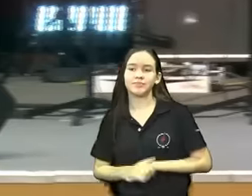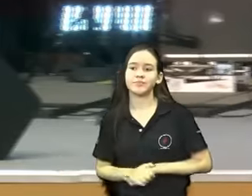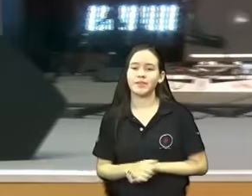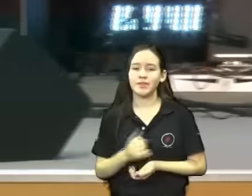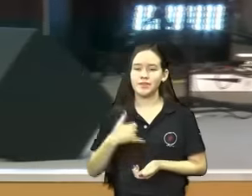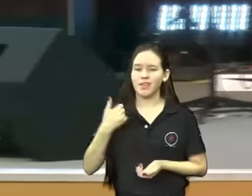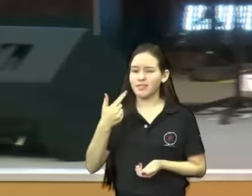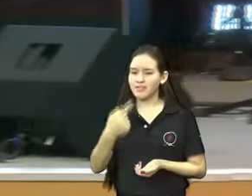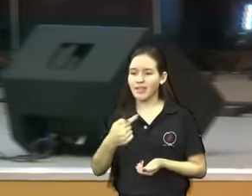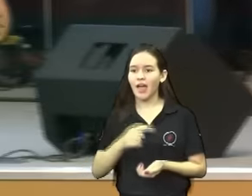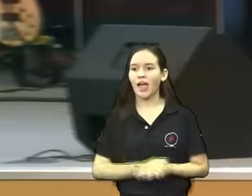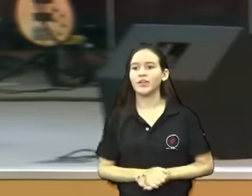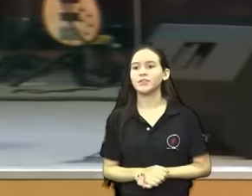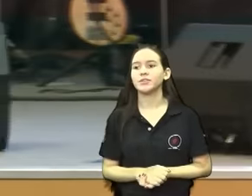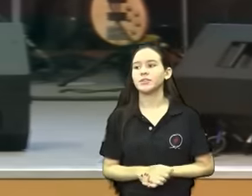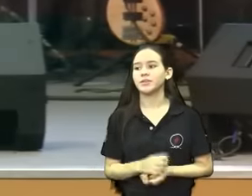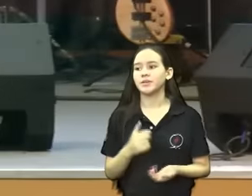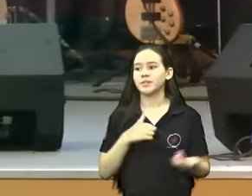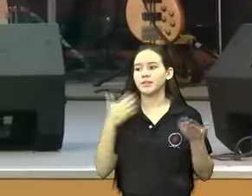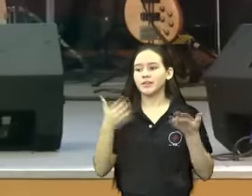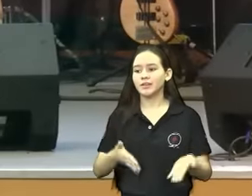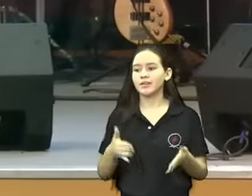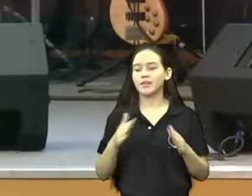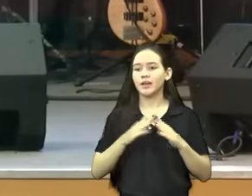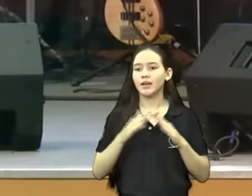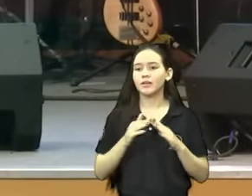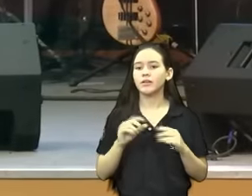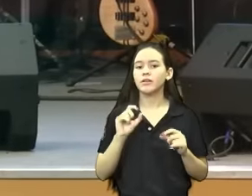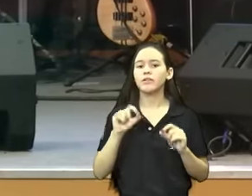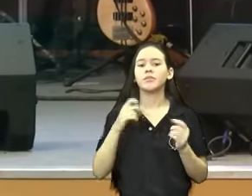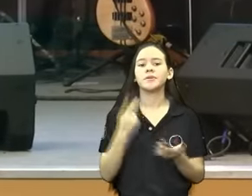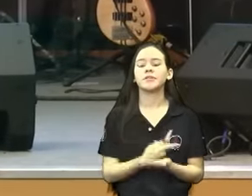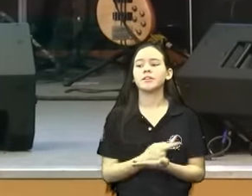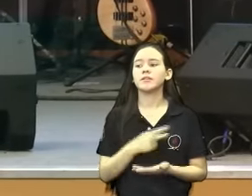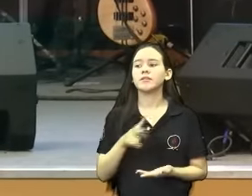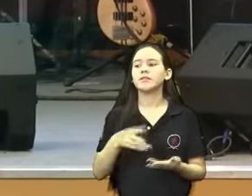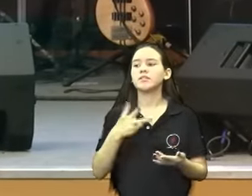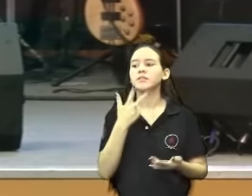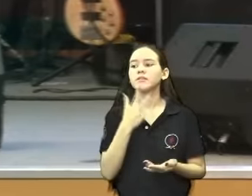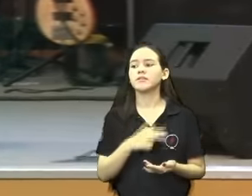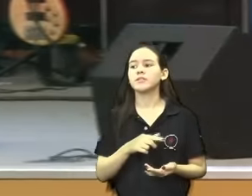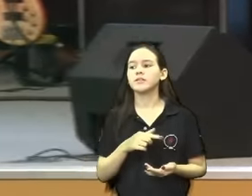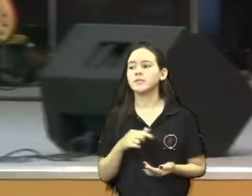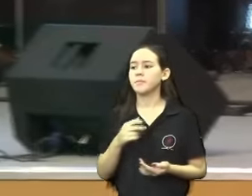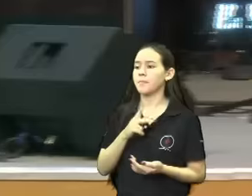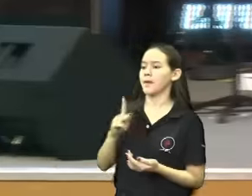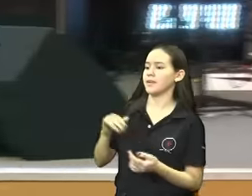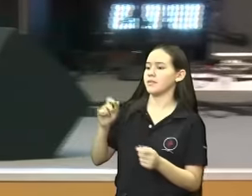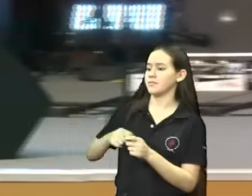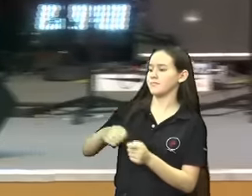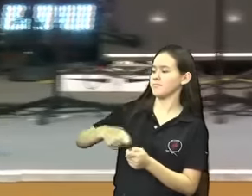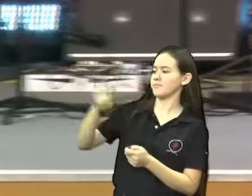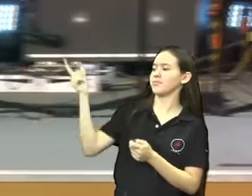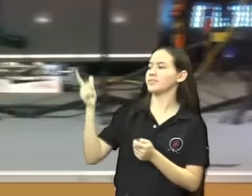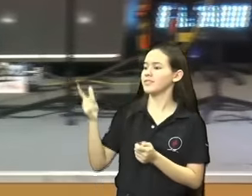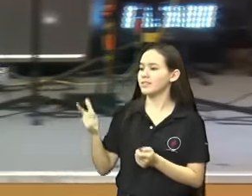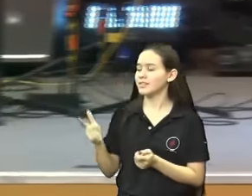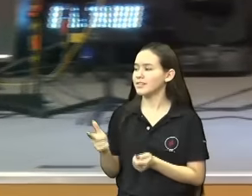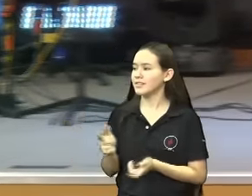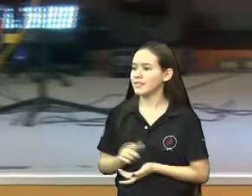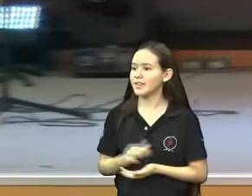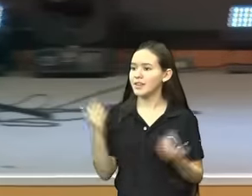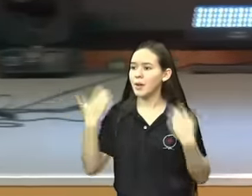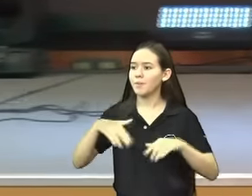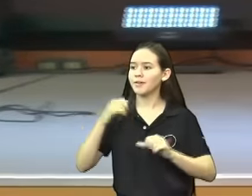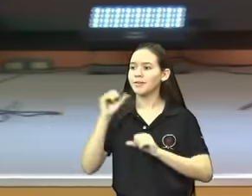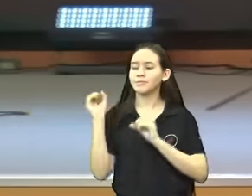78 anos é Samuel cheguei em casa meu pai disse que aconteceu com você está chegando você ganha pastor lá no cabeção de nego lá e a